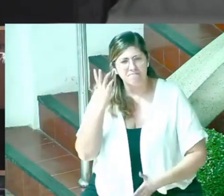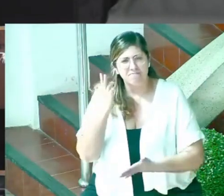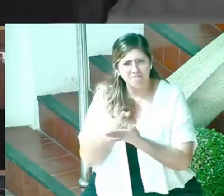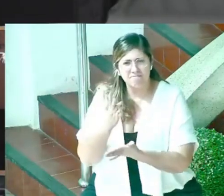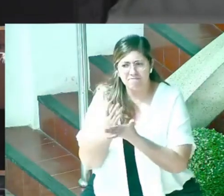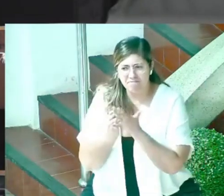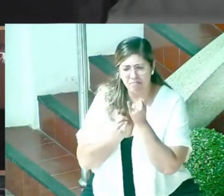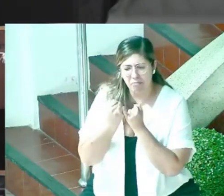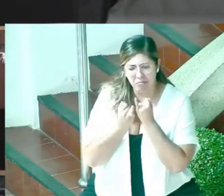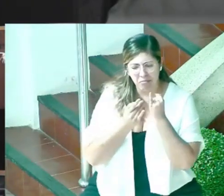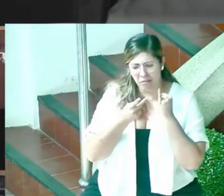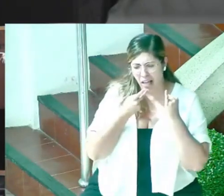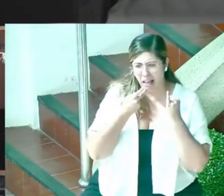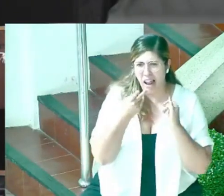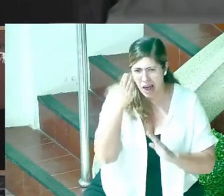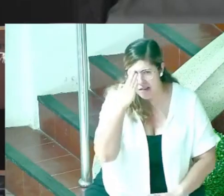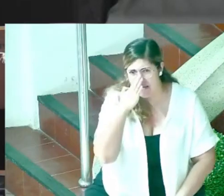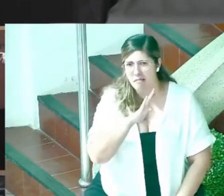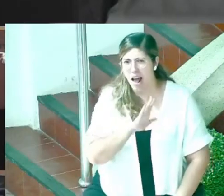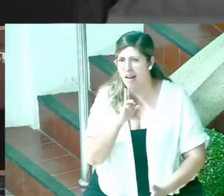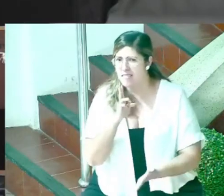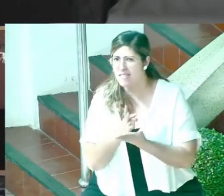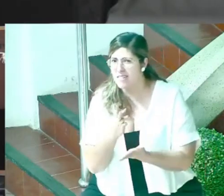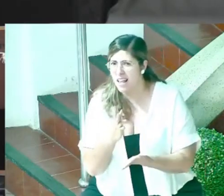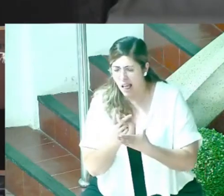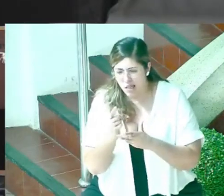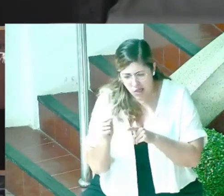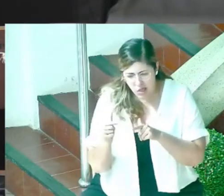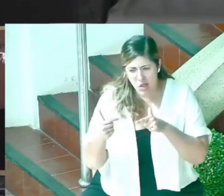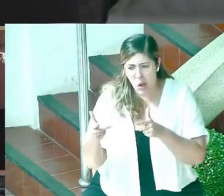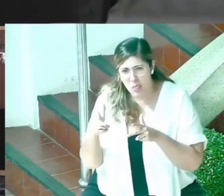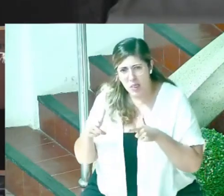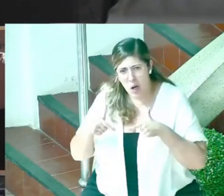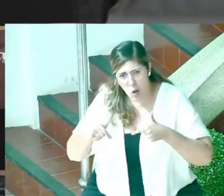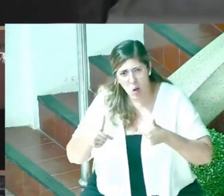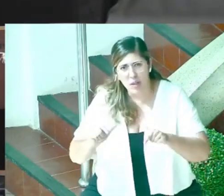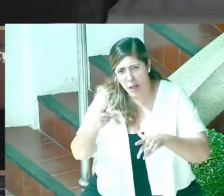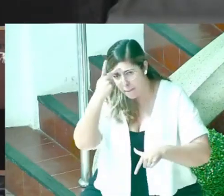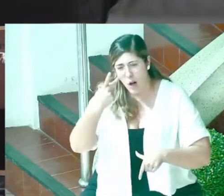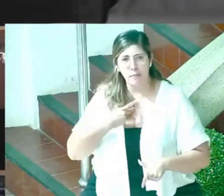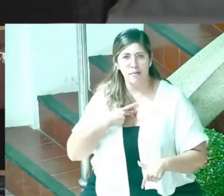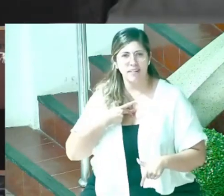olhar para você com outros olhos, acreditando nas calúnias.